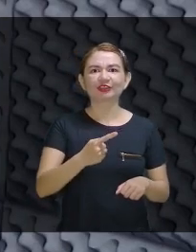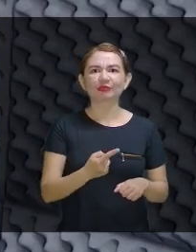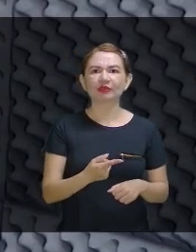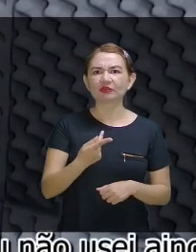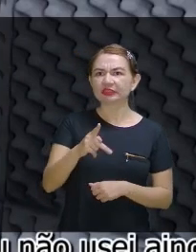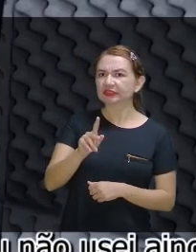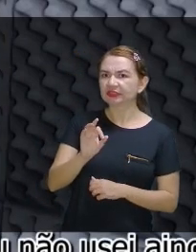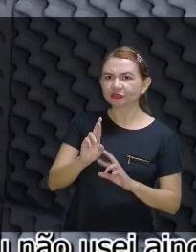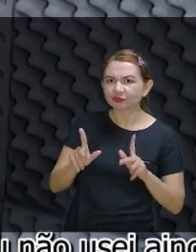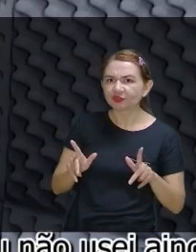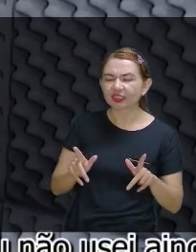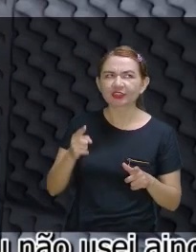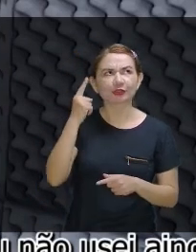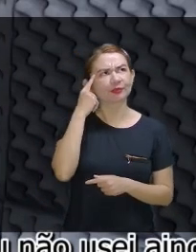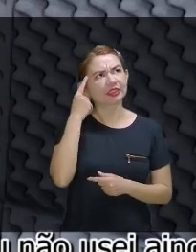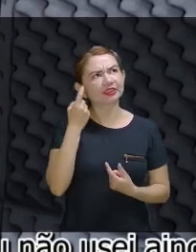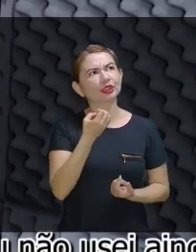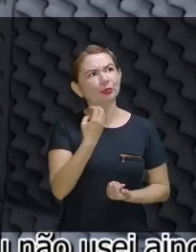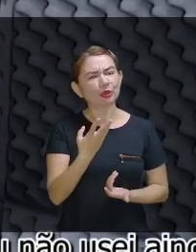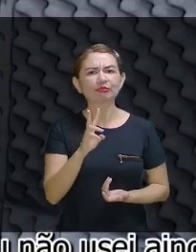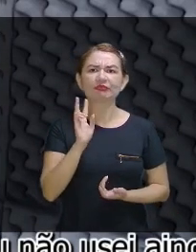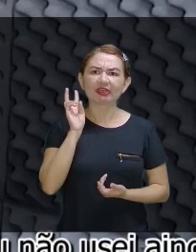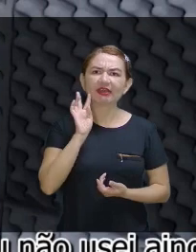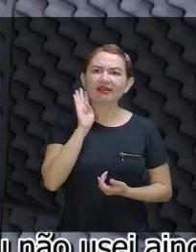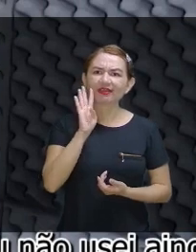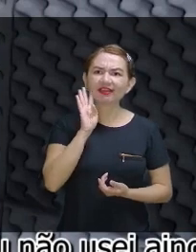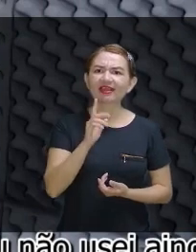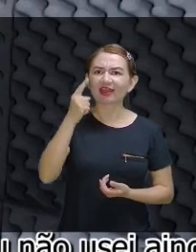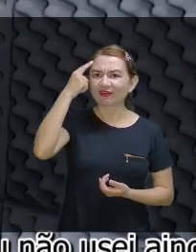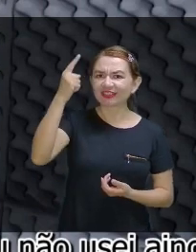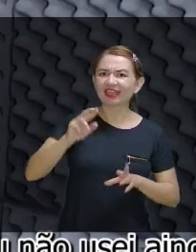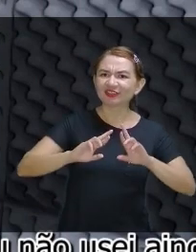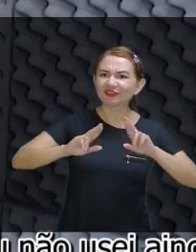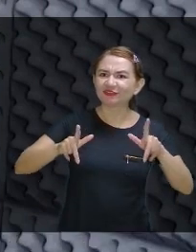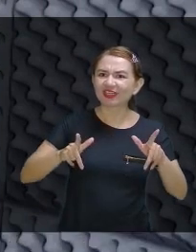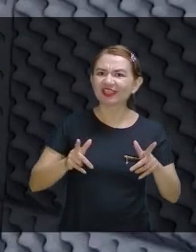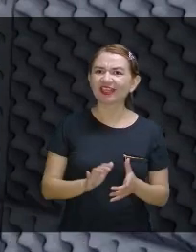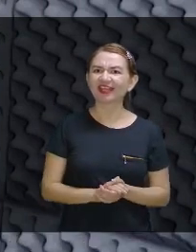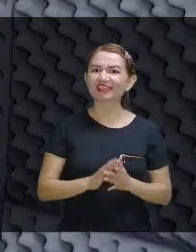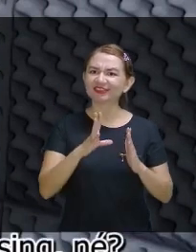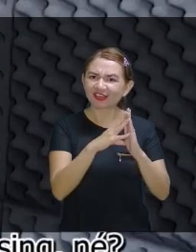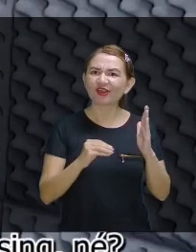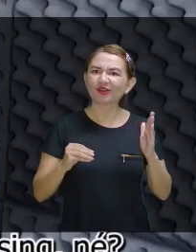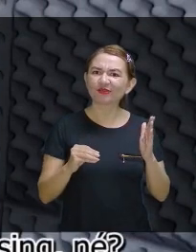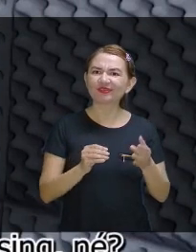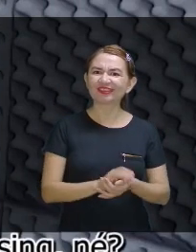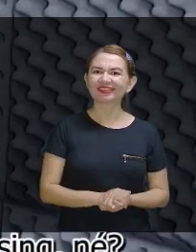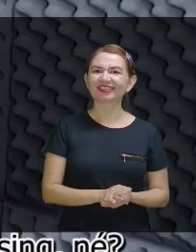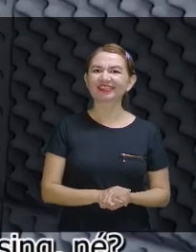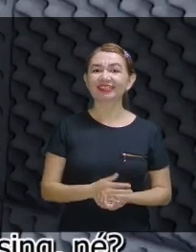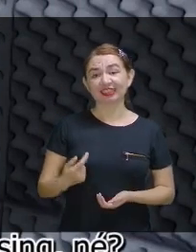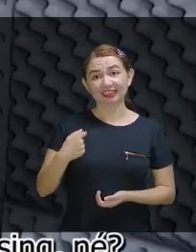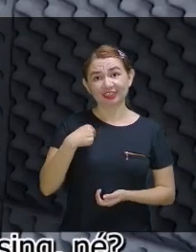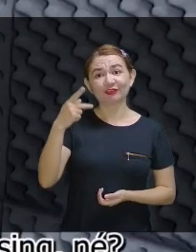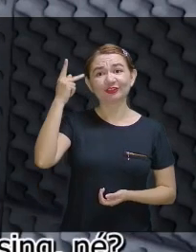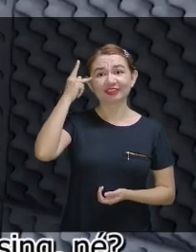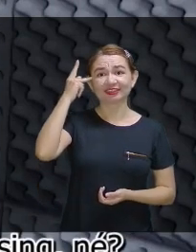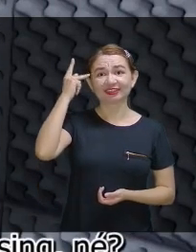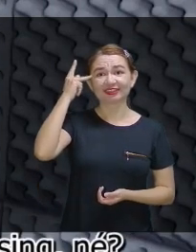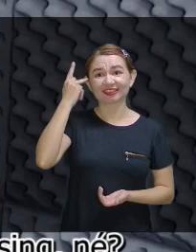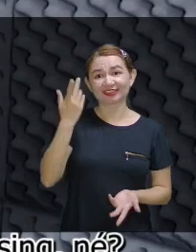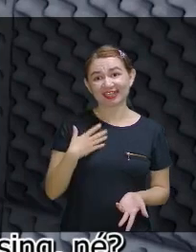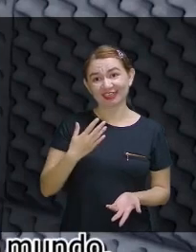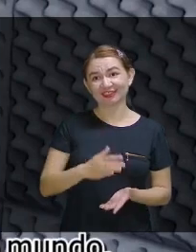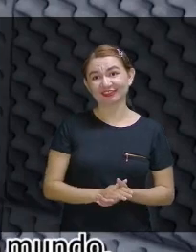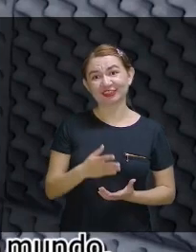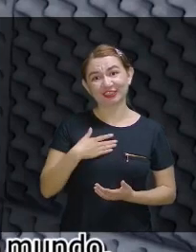Não. Aí você fica pensando, puxa vida, que grande ideia, e por que eu não usei ainda? Eu sou de São Paulo, eu vou fazer aqui meu